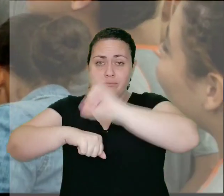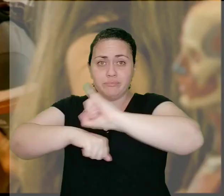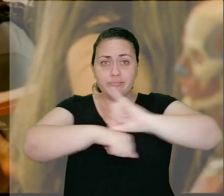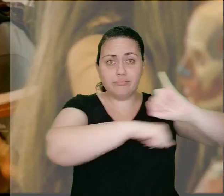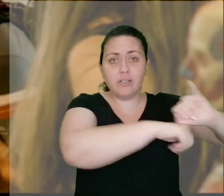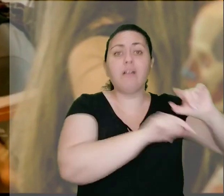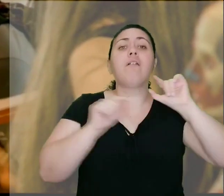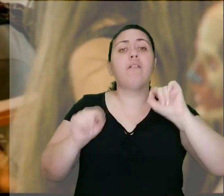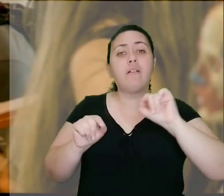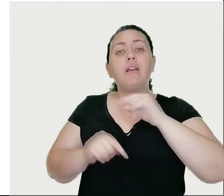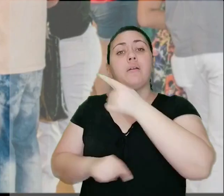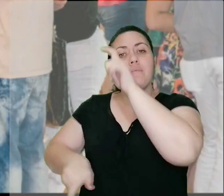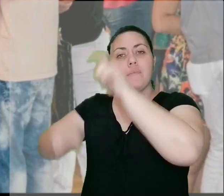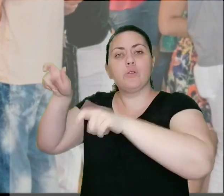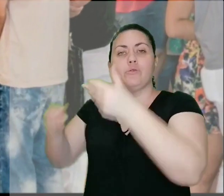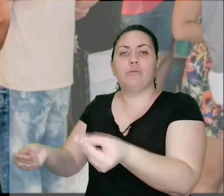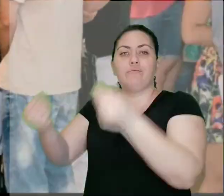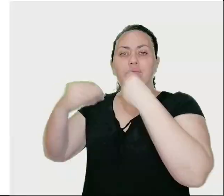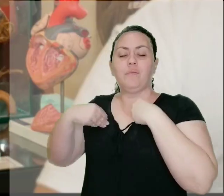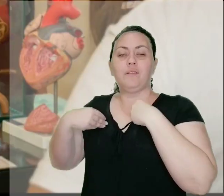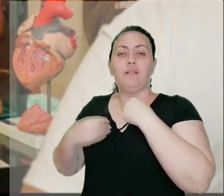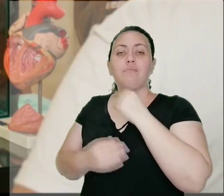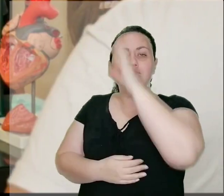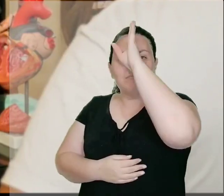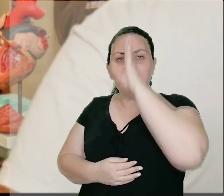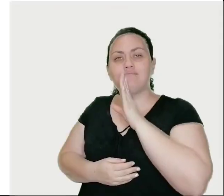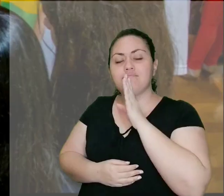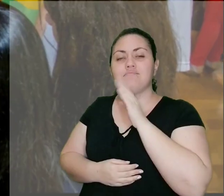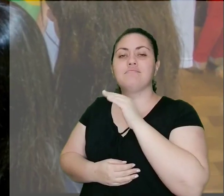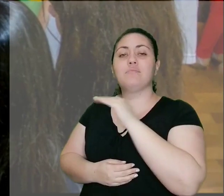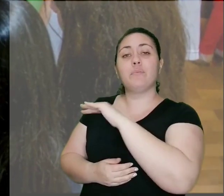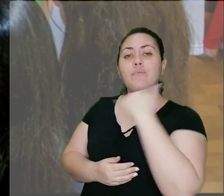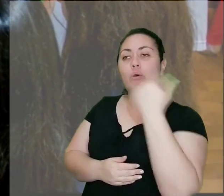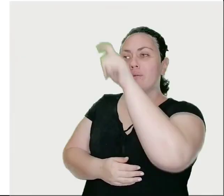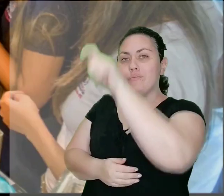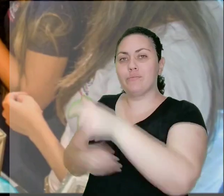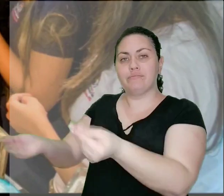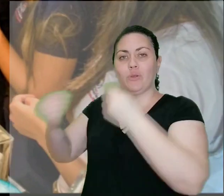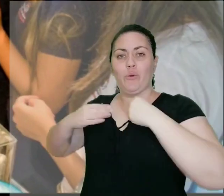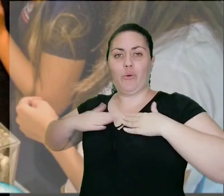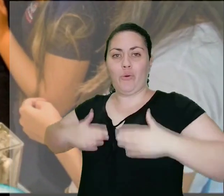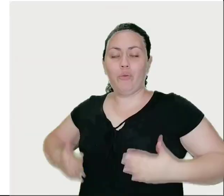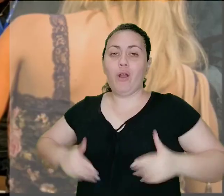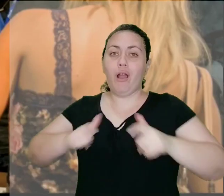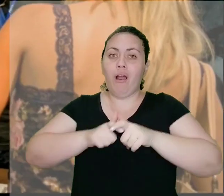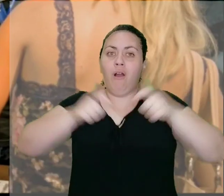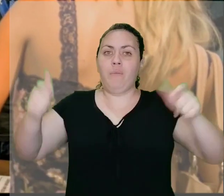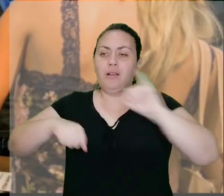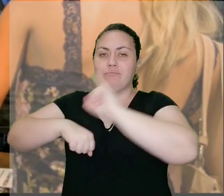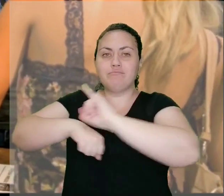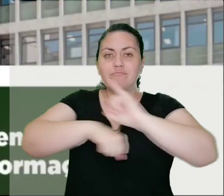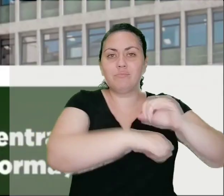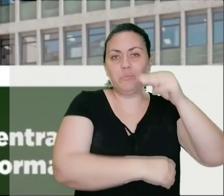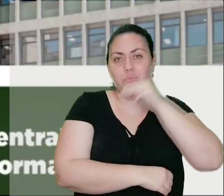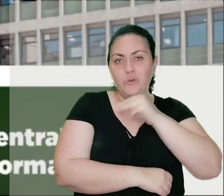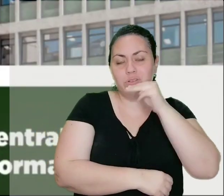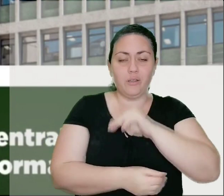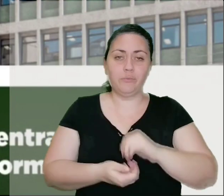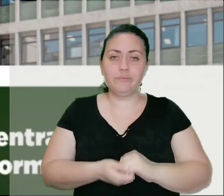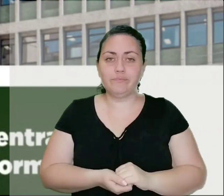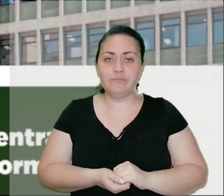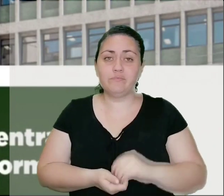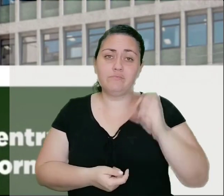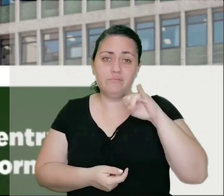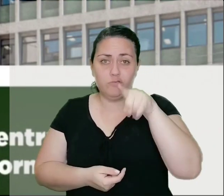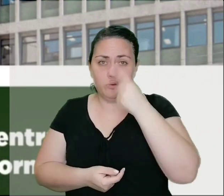são oriundas da doação voluntária de corpos, ampliando o acervo anatômico do museu. Para mais informações